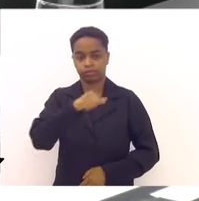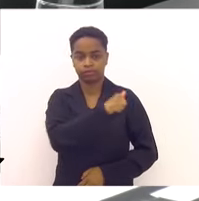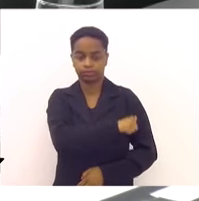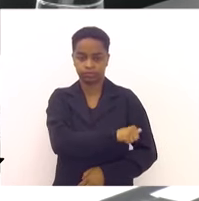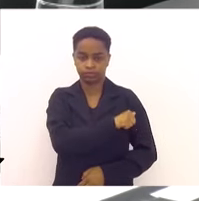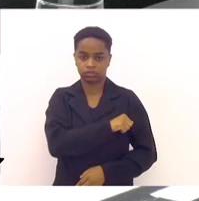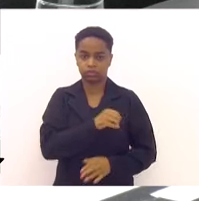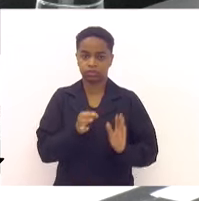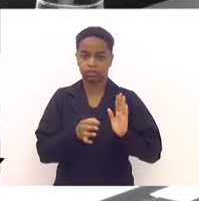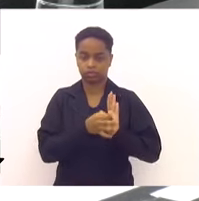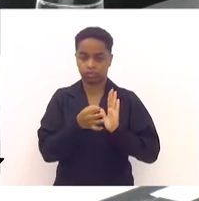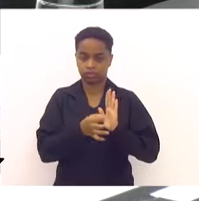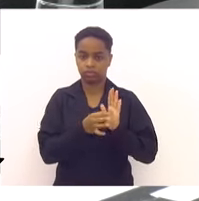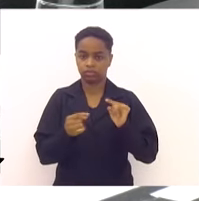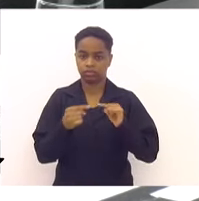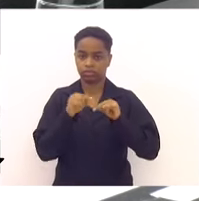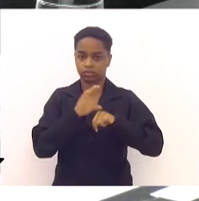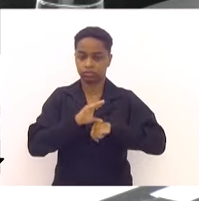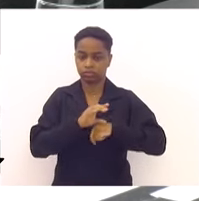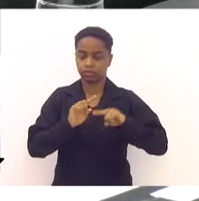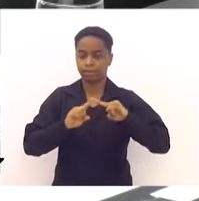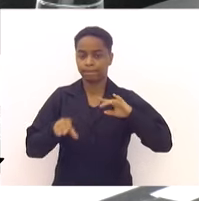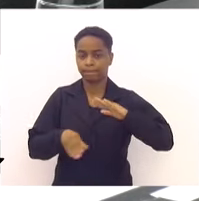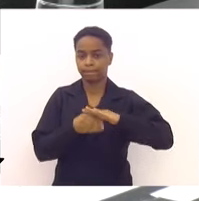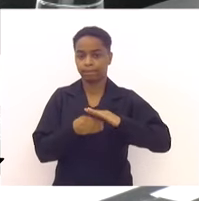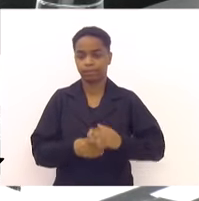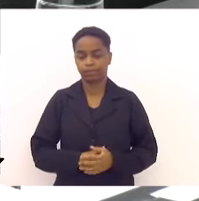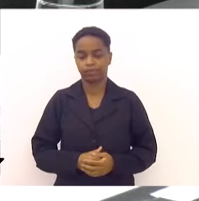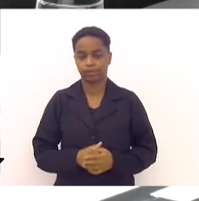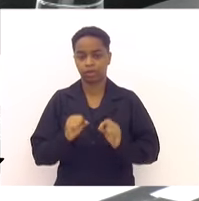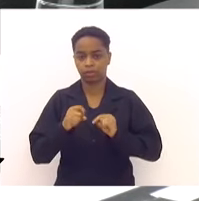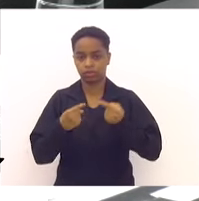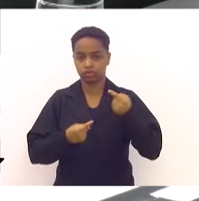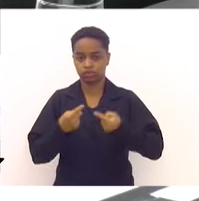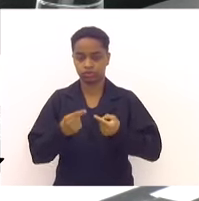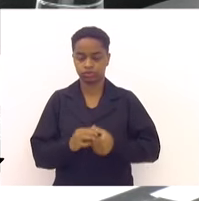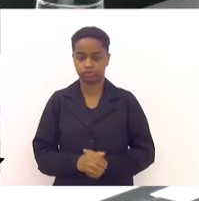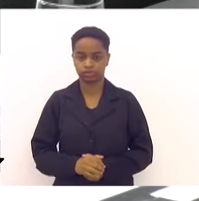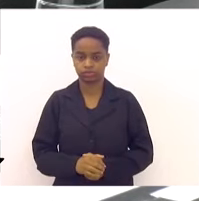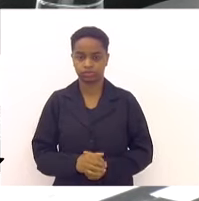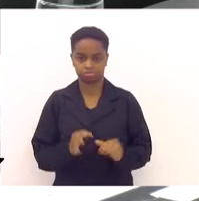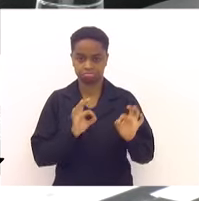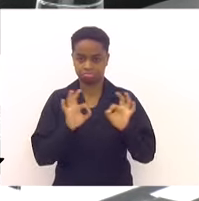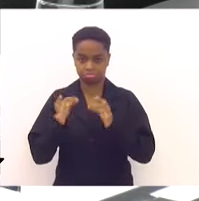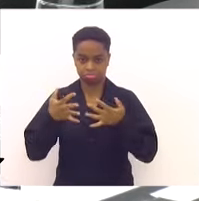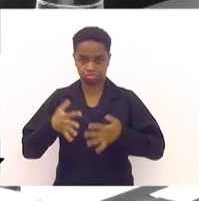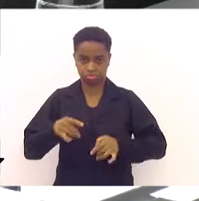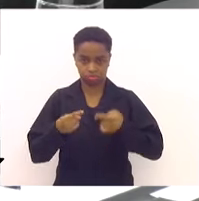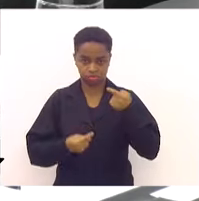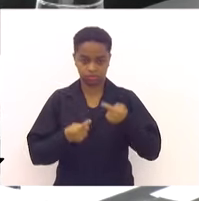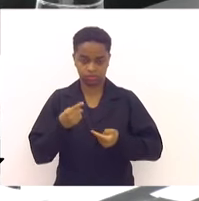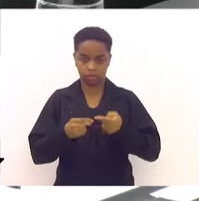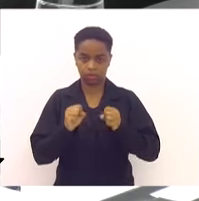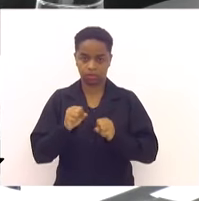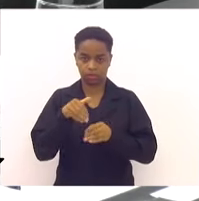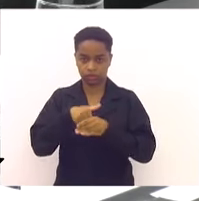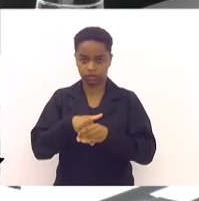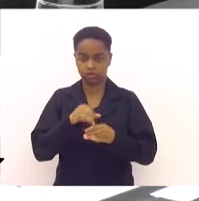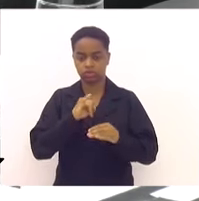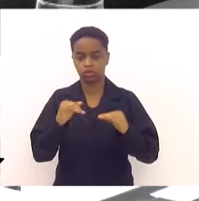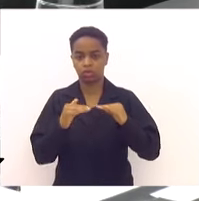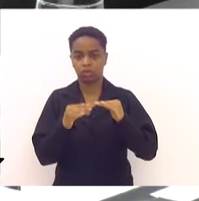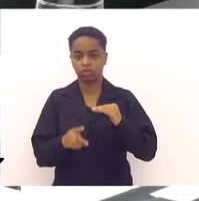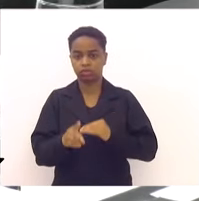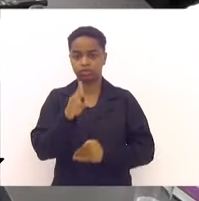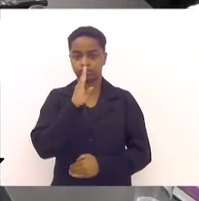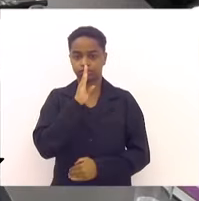pela constitucionalidade com emendas. Em discussão. Não havendo quem queira discutir, em votação, senhores